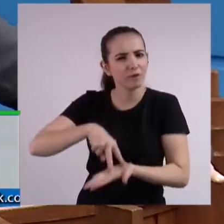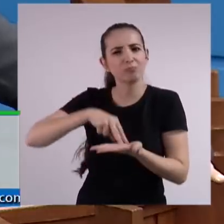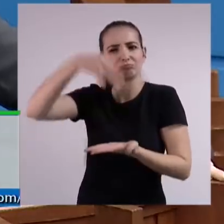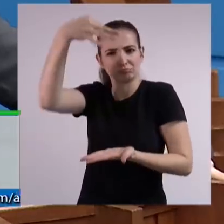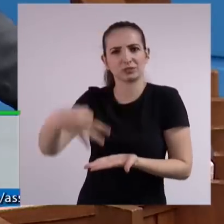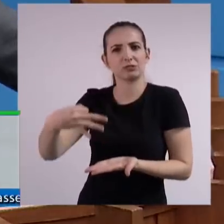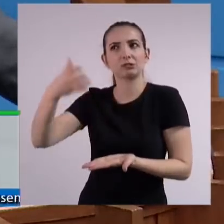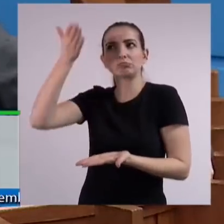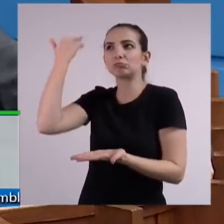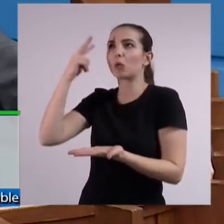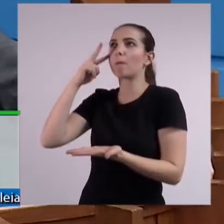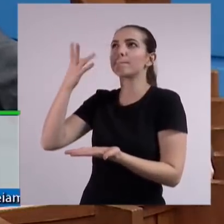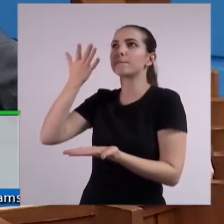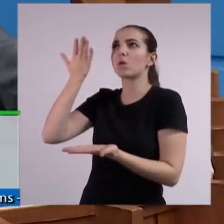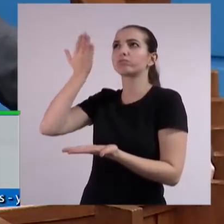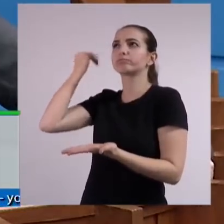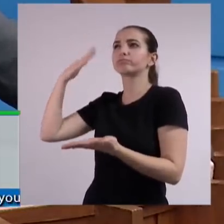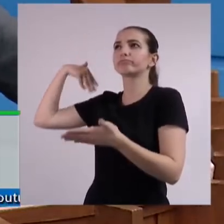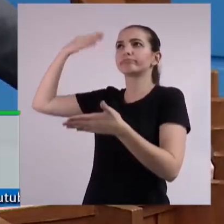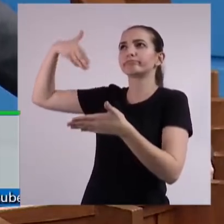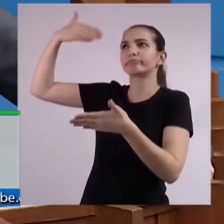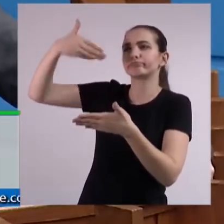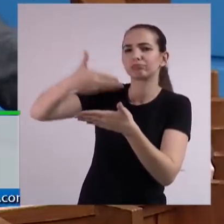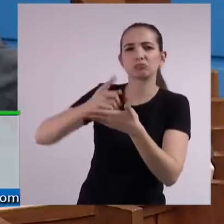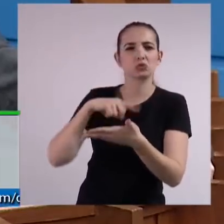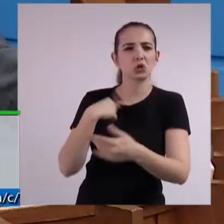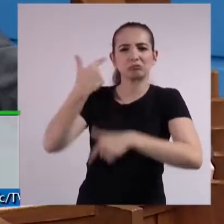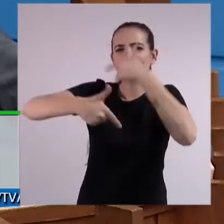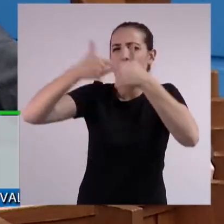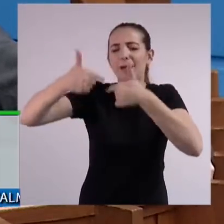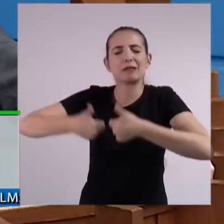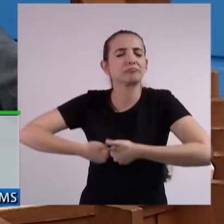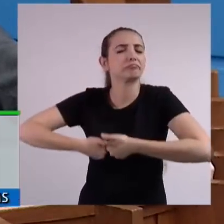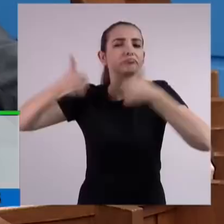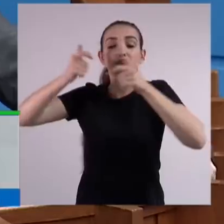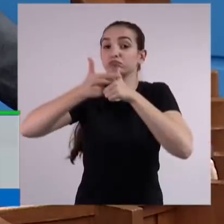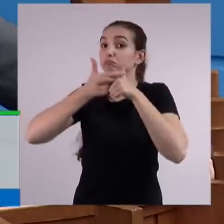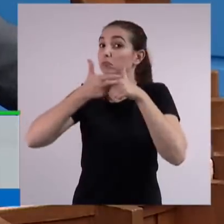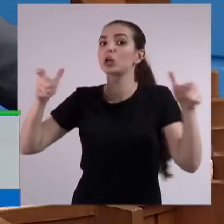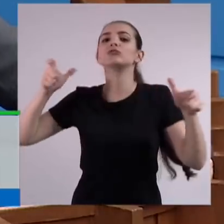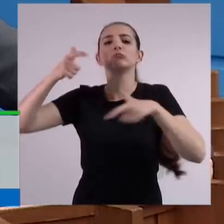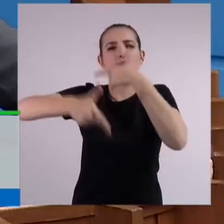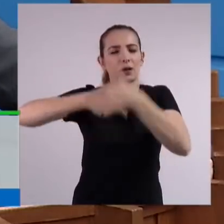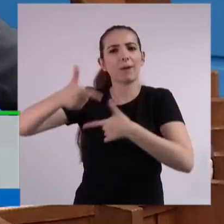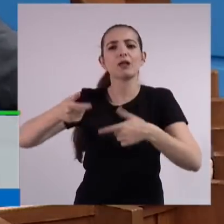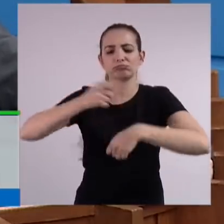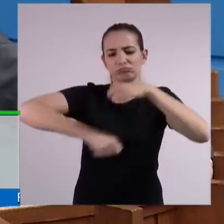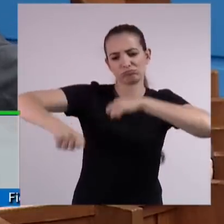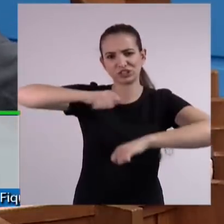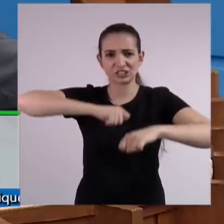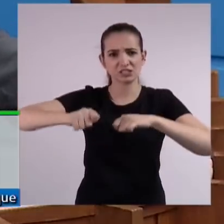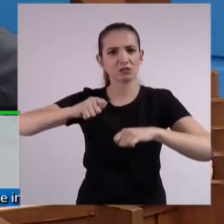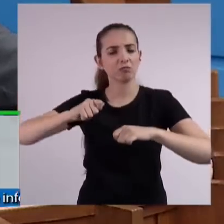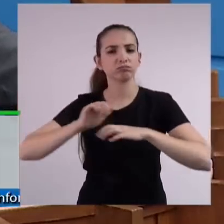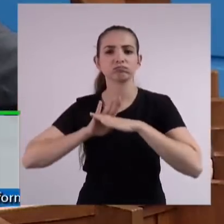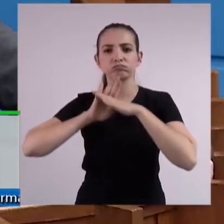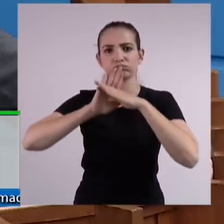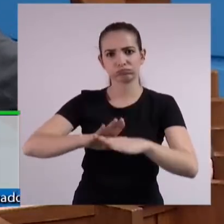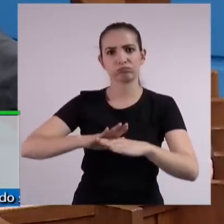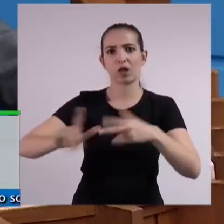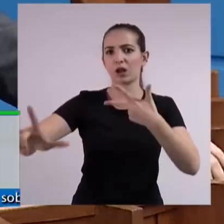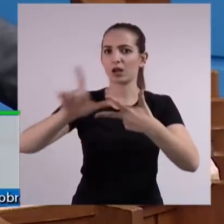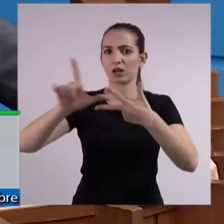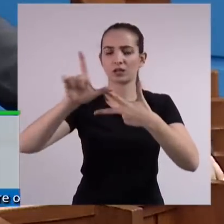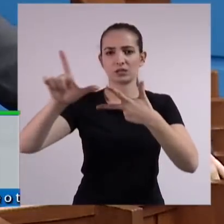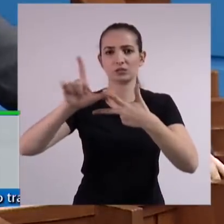para trás, que fizemos também um grande trabalho e que fizemos uma grande gestão em favor do Poder